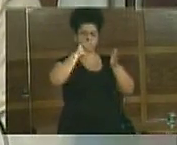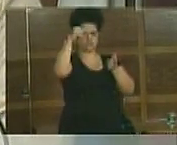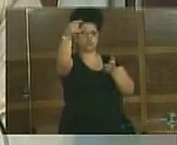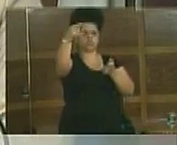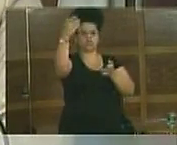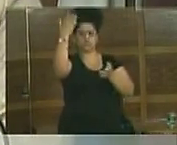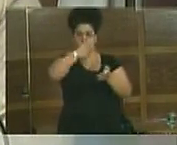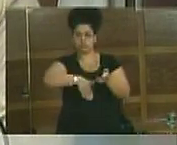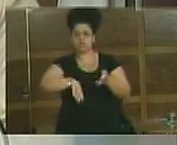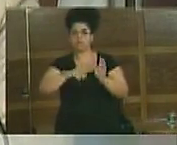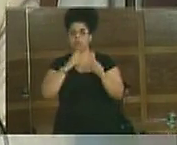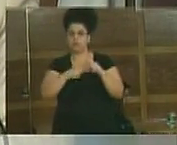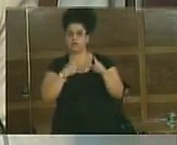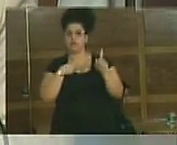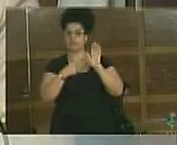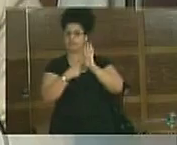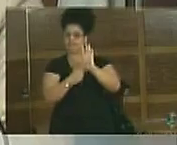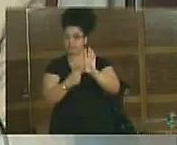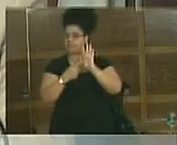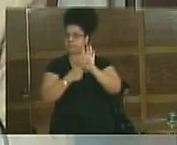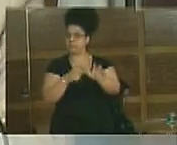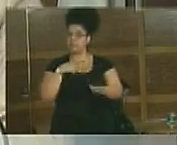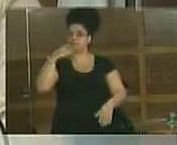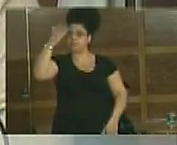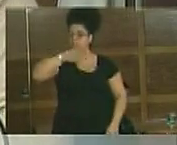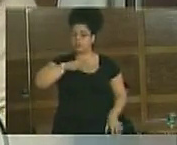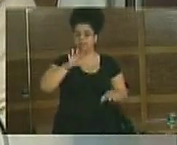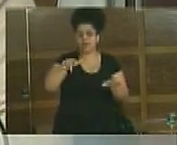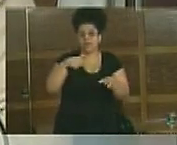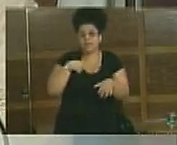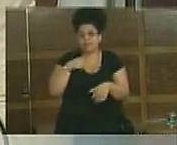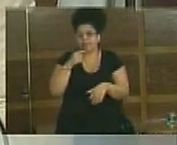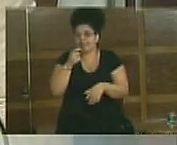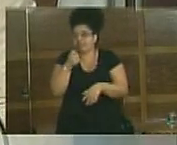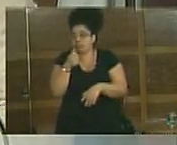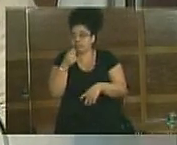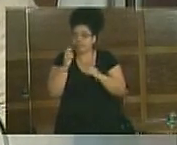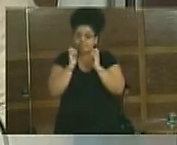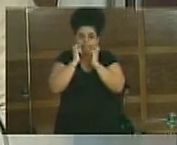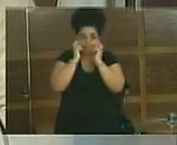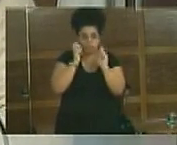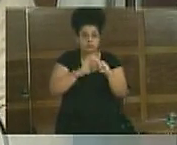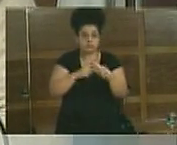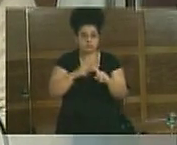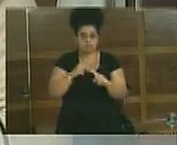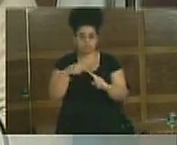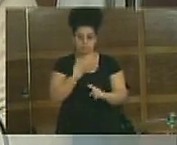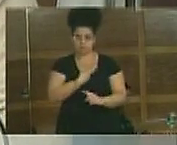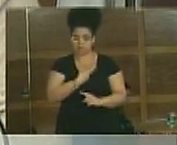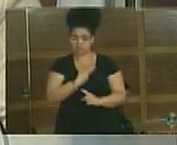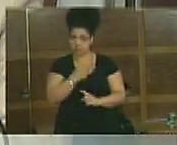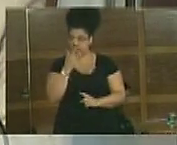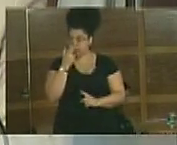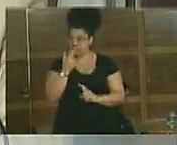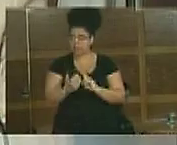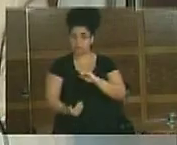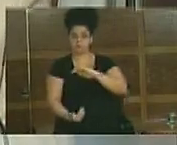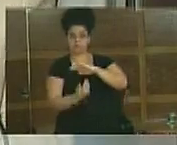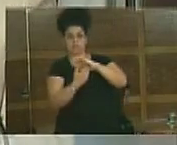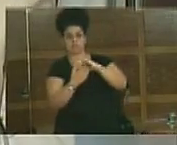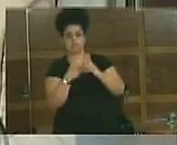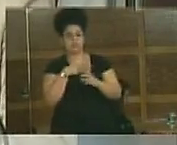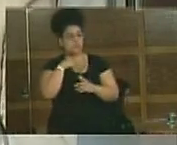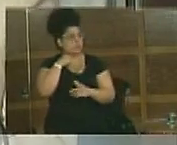frente para falar que não foi por falta de aviso. Agora, infelizmente, eu me sinto um pouco frustrado que o poder nosso é tão pequeno. Eu não consigo